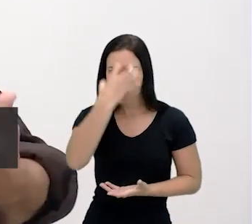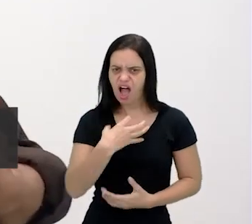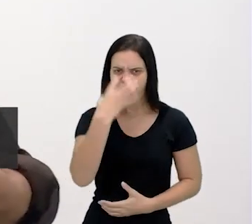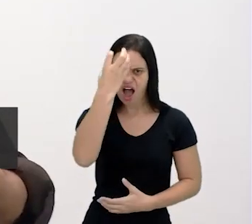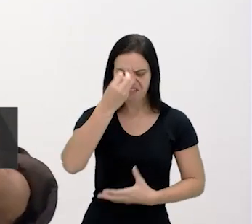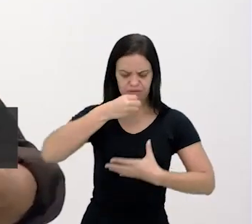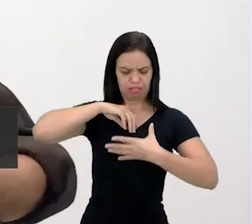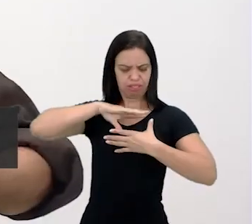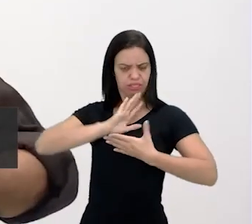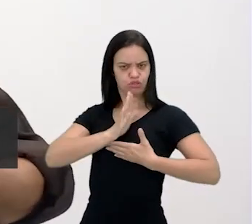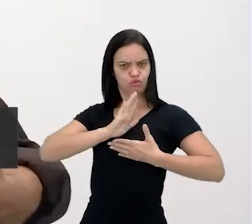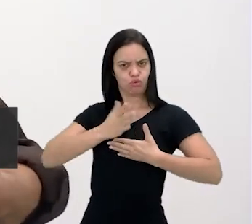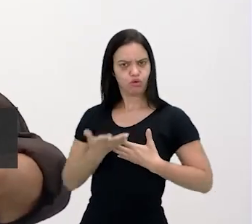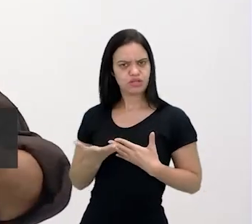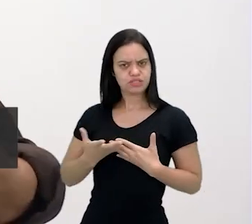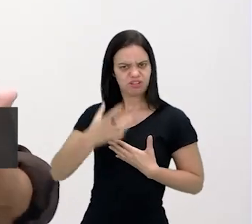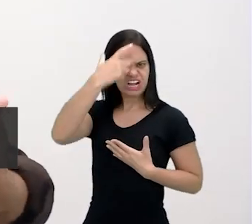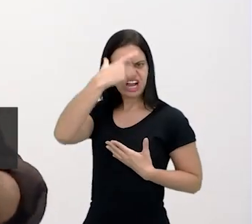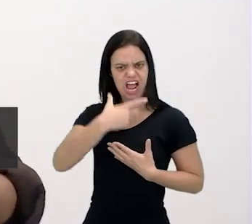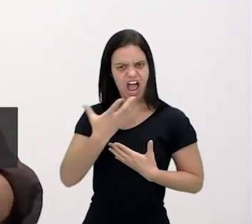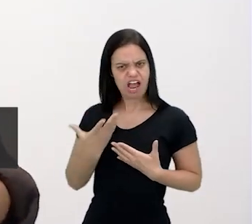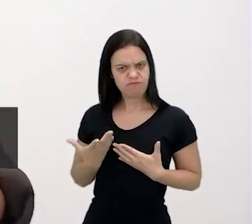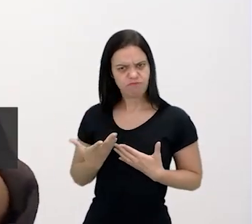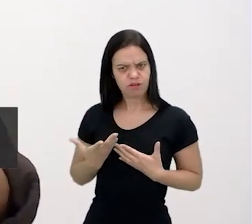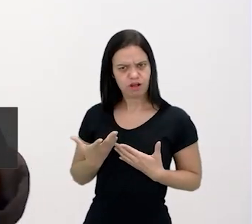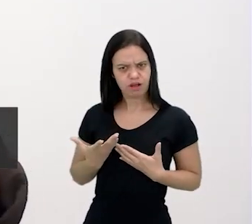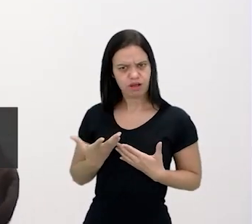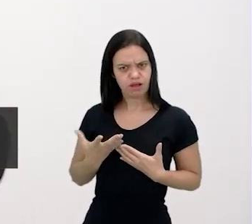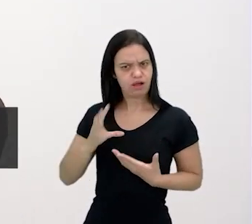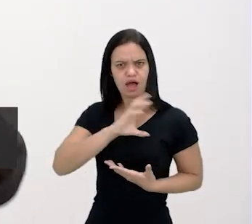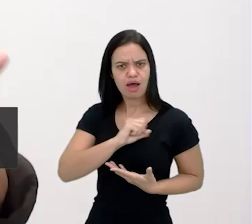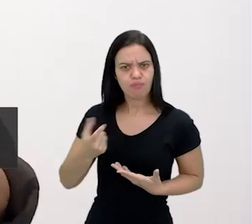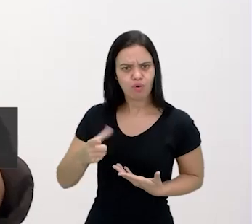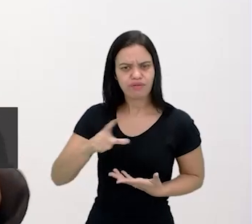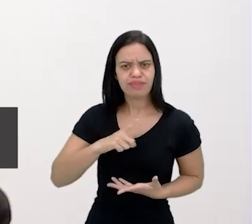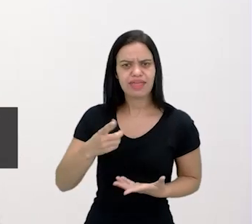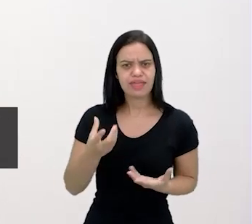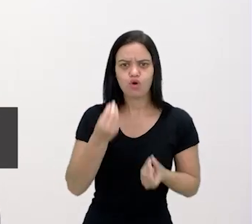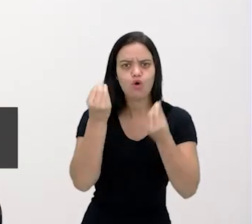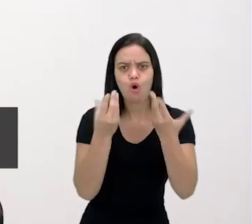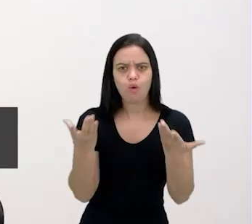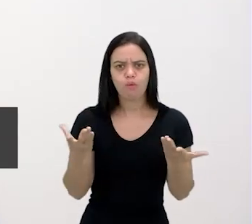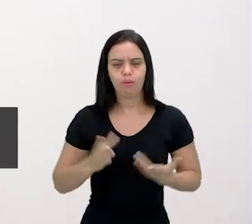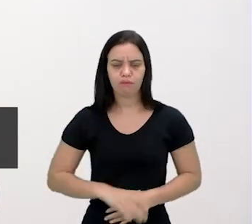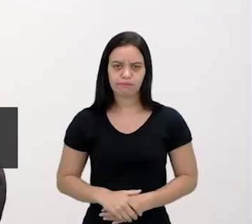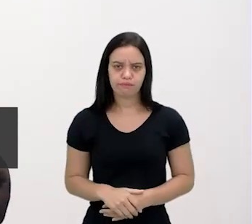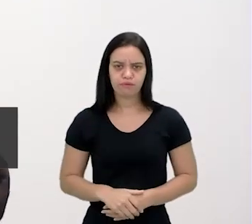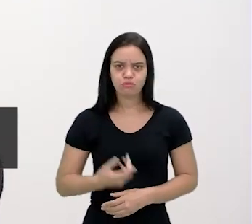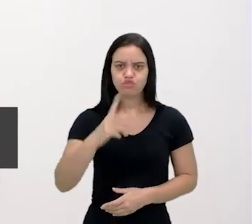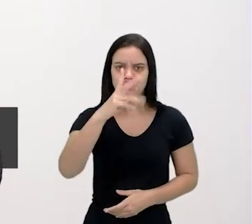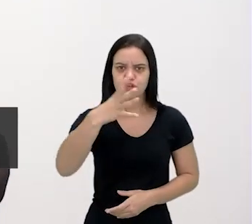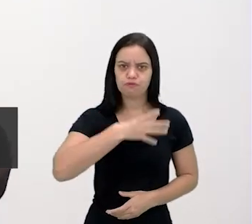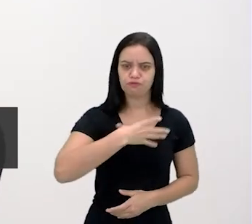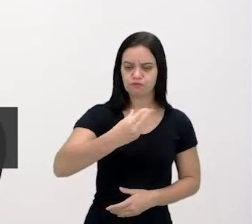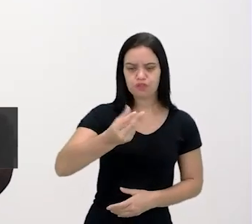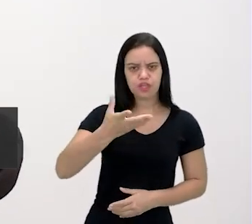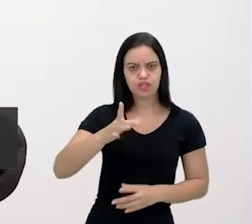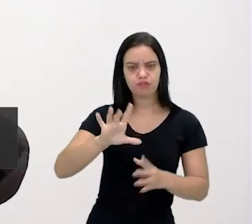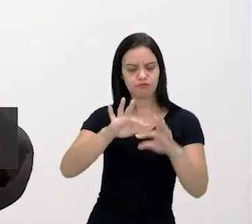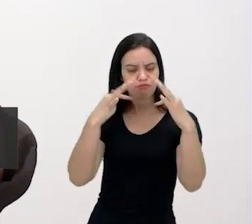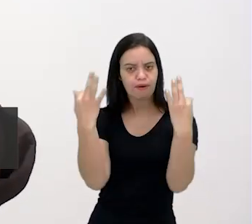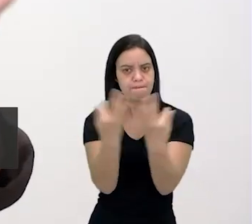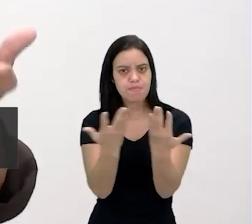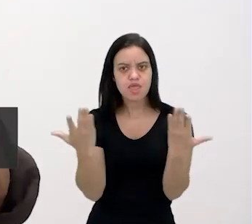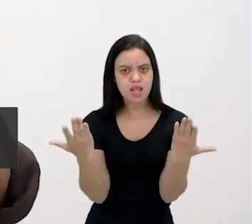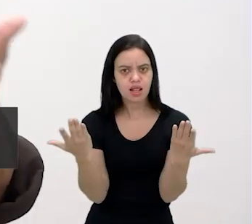de você, você carrega raiva, ódio. Que amor que você vai conseguir dar para alguém? Para o teu filho, para o teu marido, para o teu